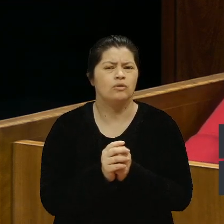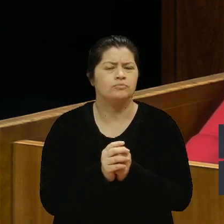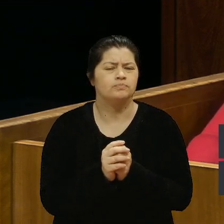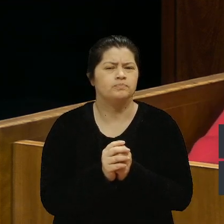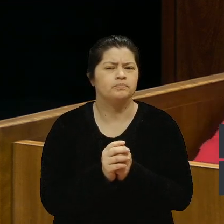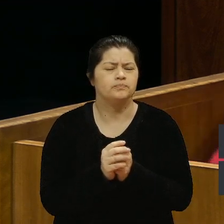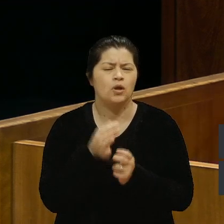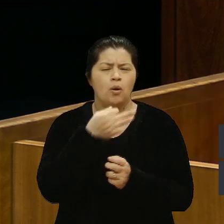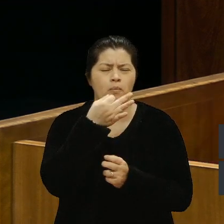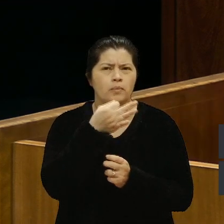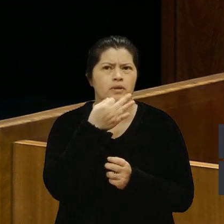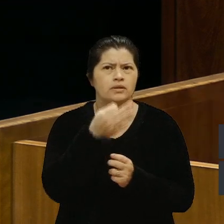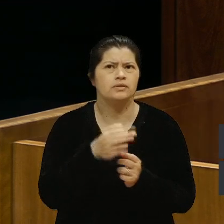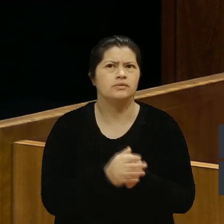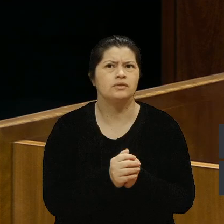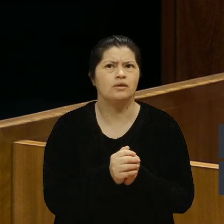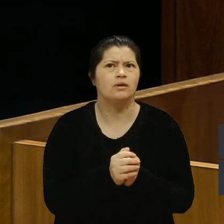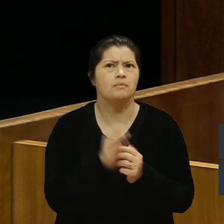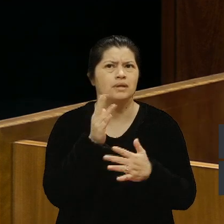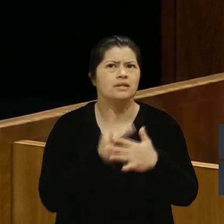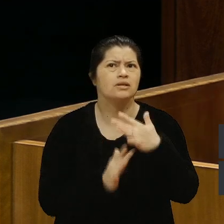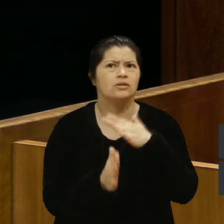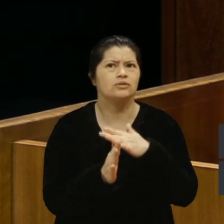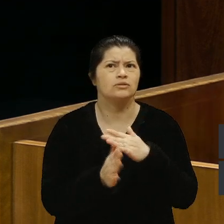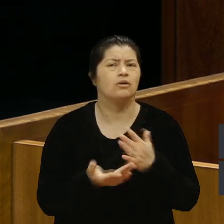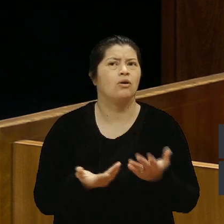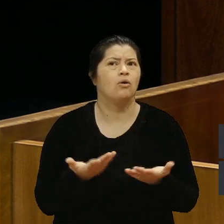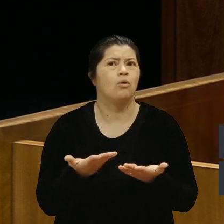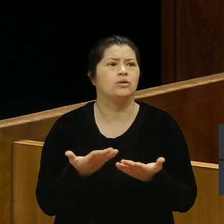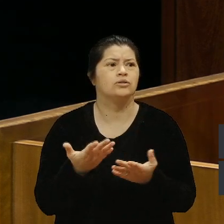Os imigrantes estão aparecendo hoje como a mão de obra.